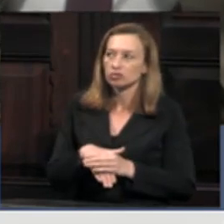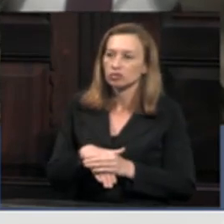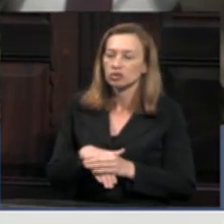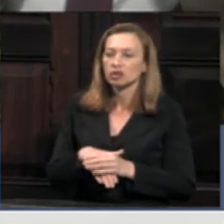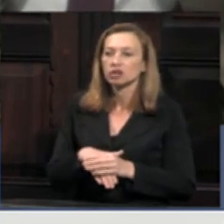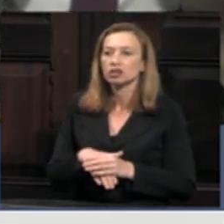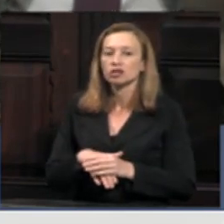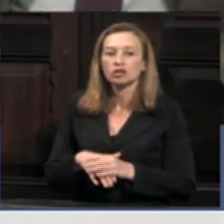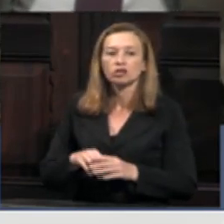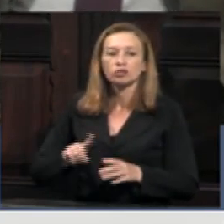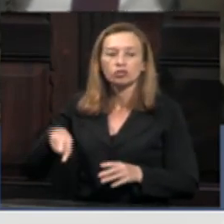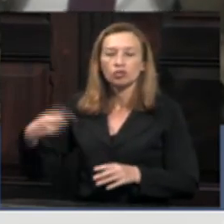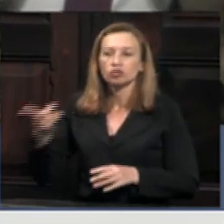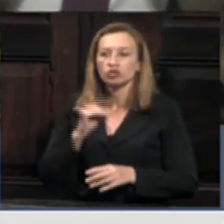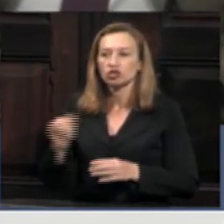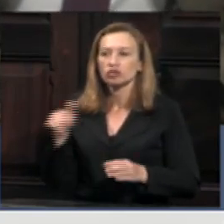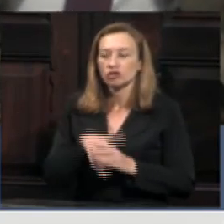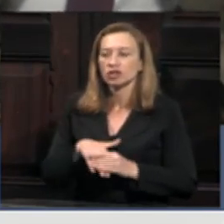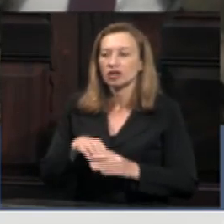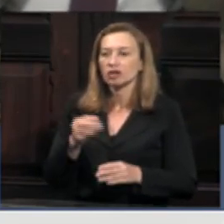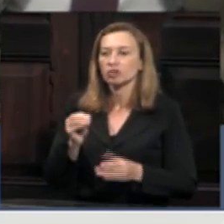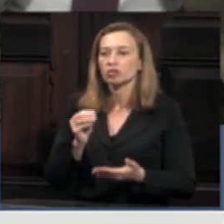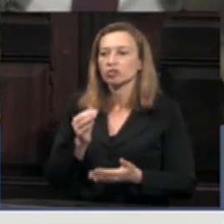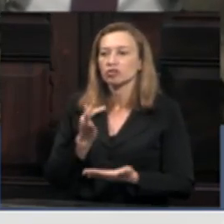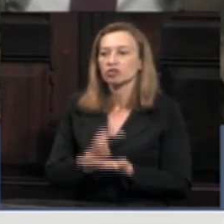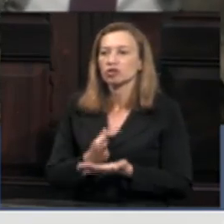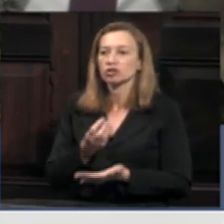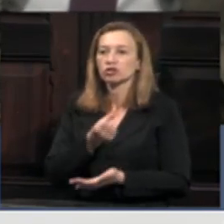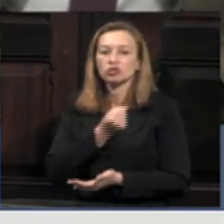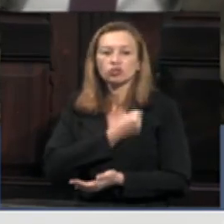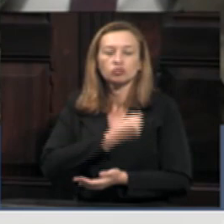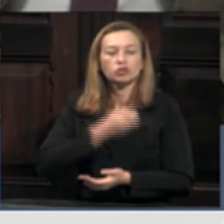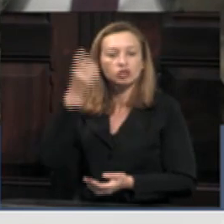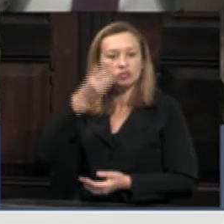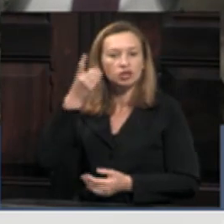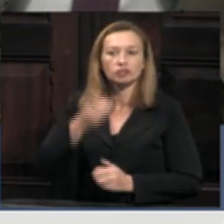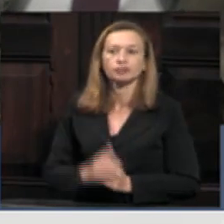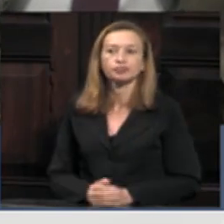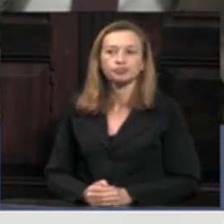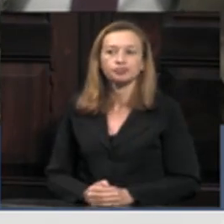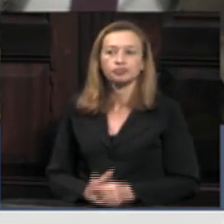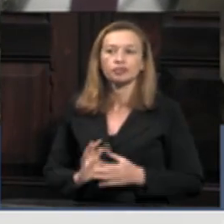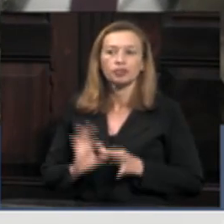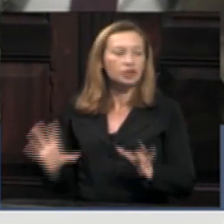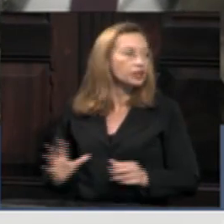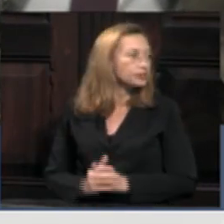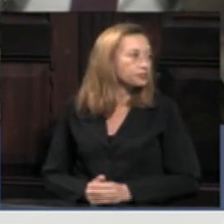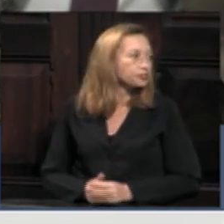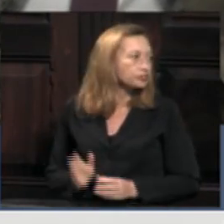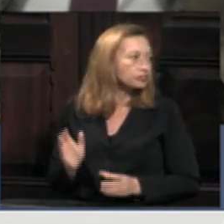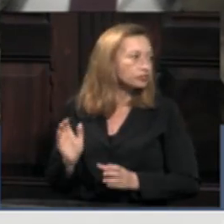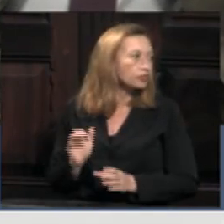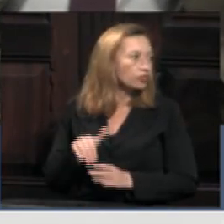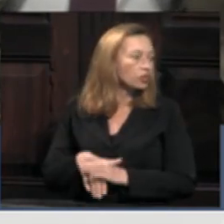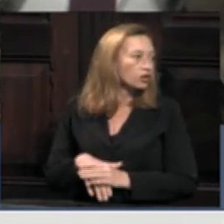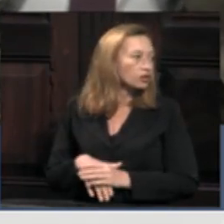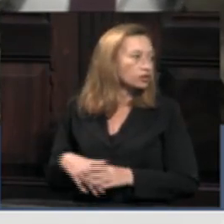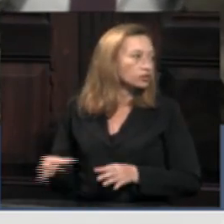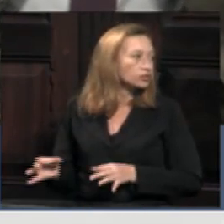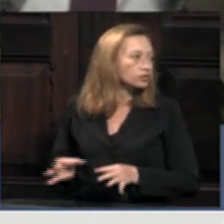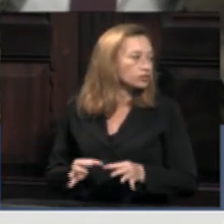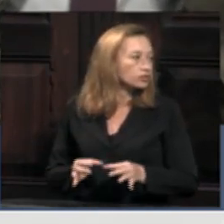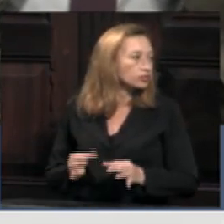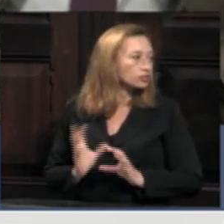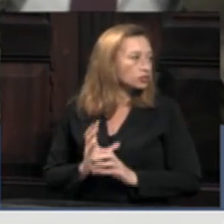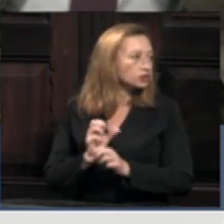Fica adiada a votação por falta de quórum. Coloco em votação o veto total aposto ao projeto